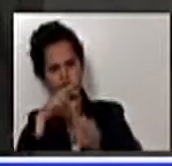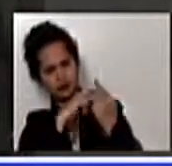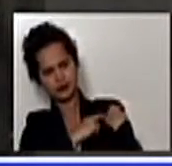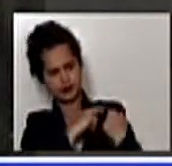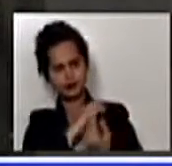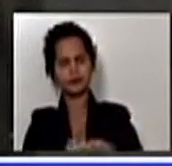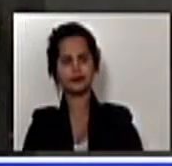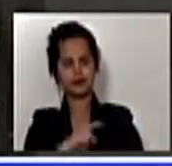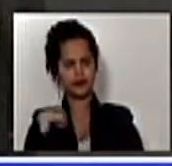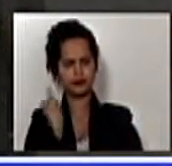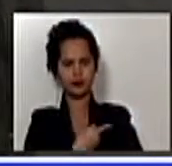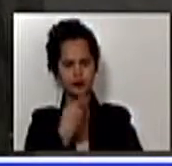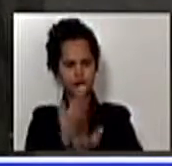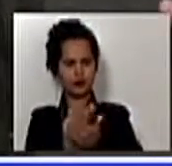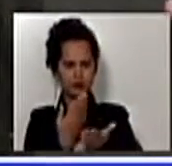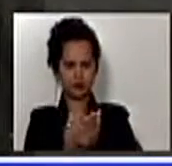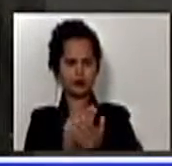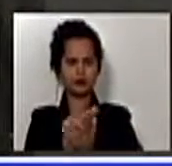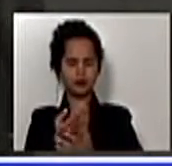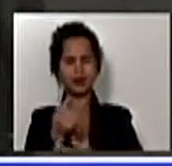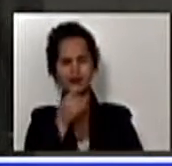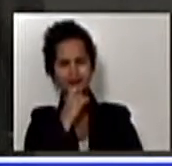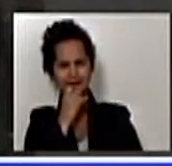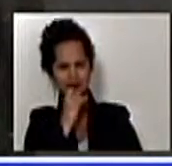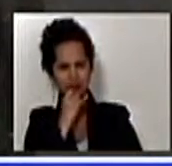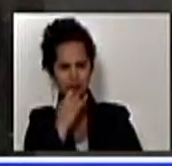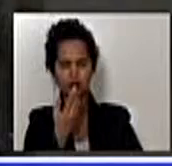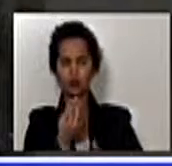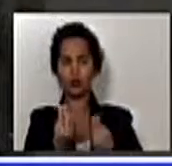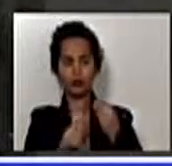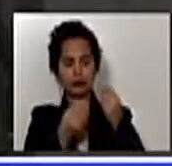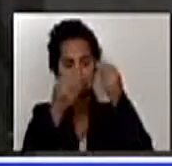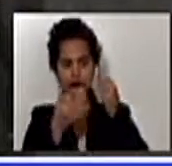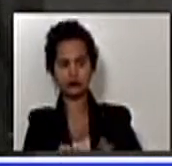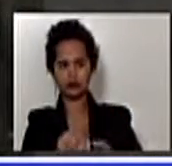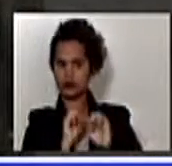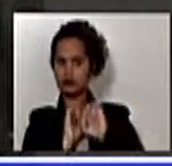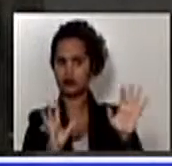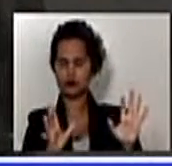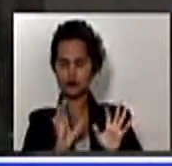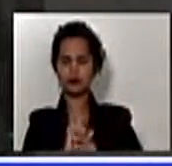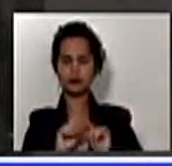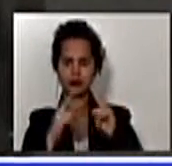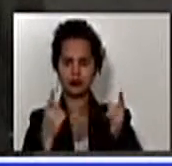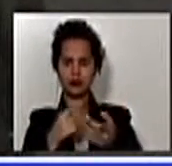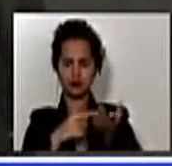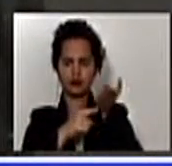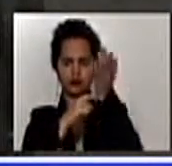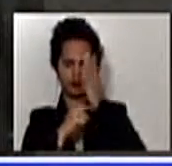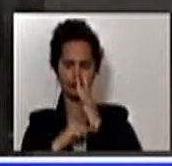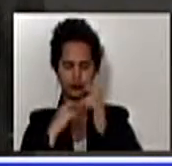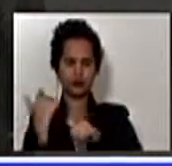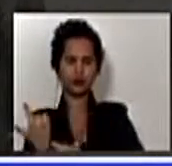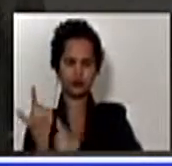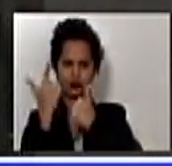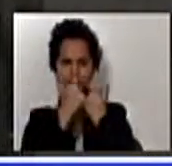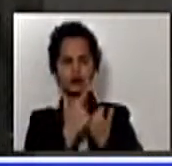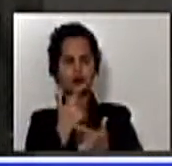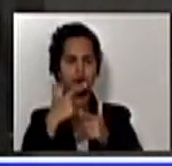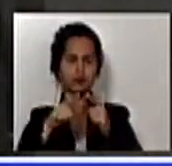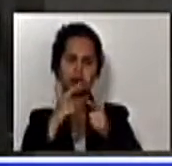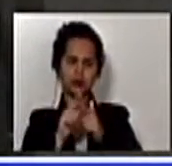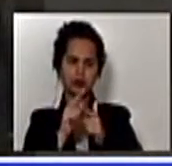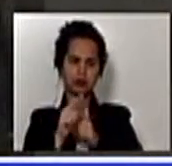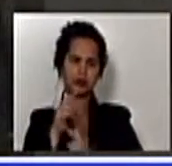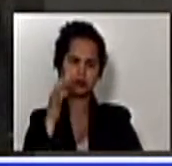andamento, que a gente não colocou em previsão nenhuma de orçamento, que pode nos ajudar a substituir, no caso de ter algum